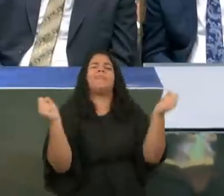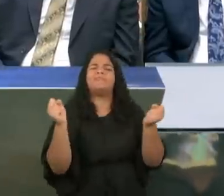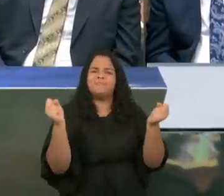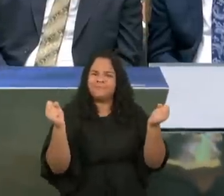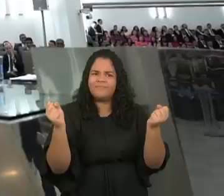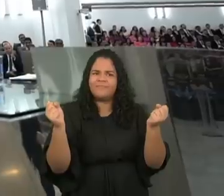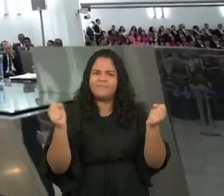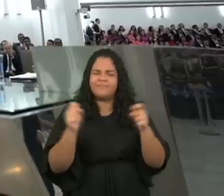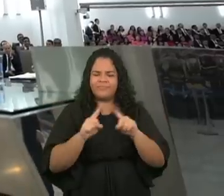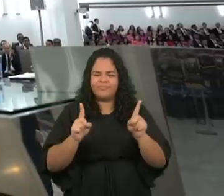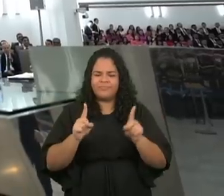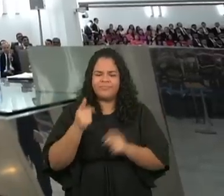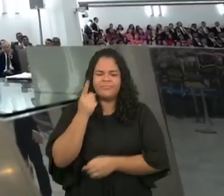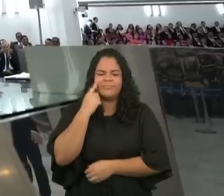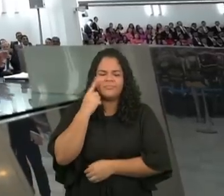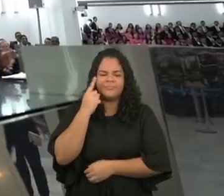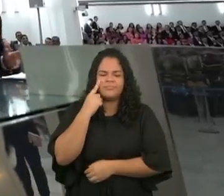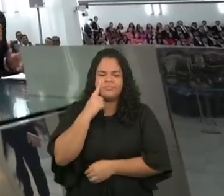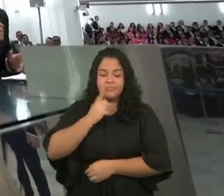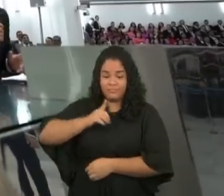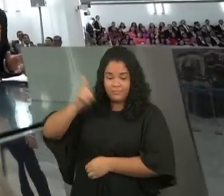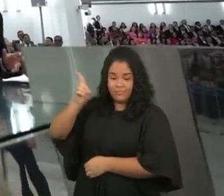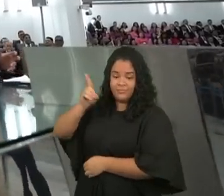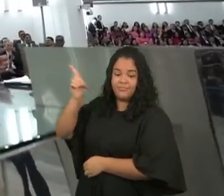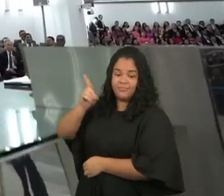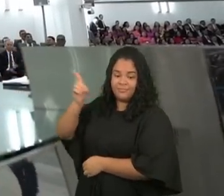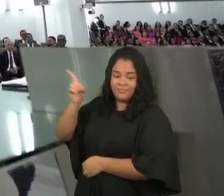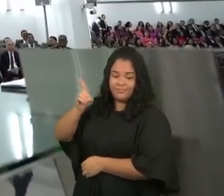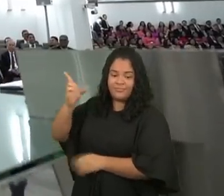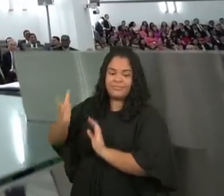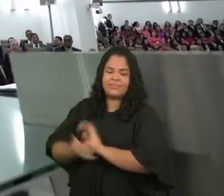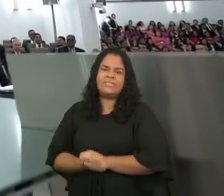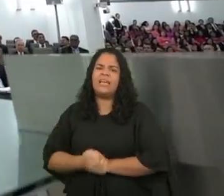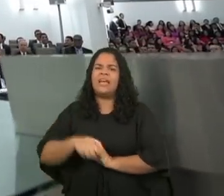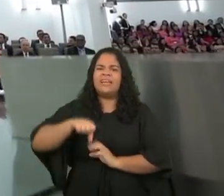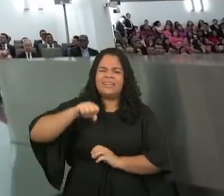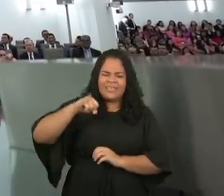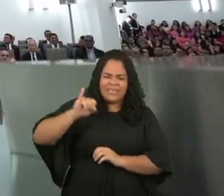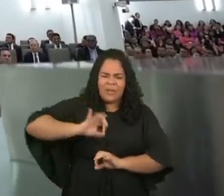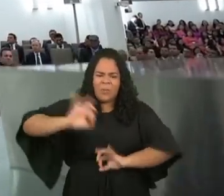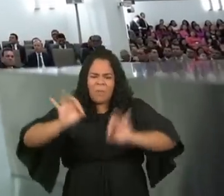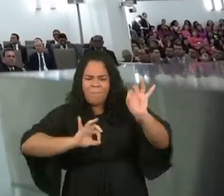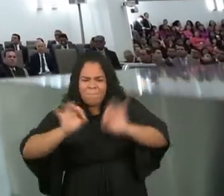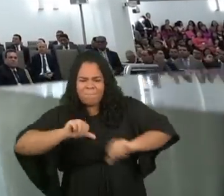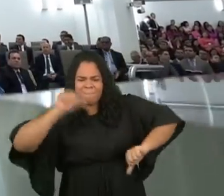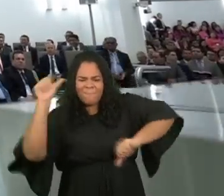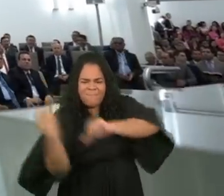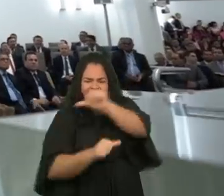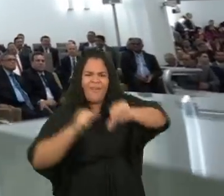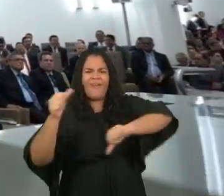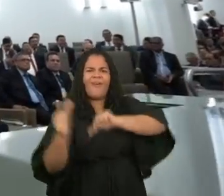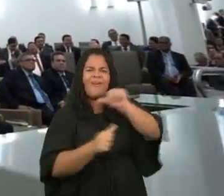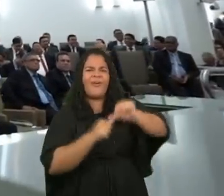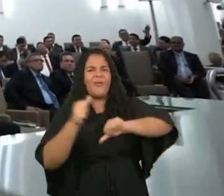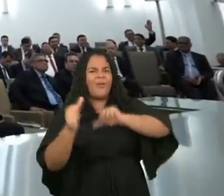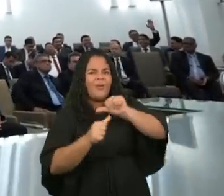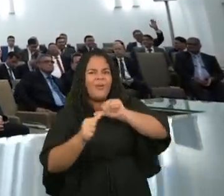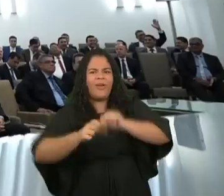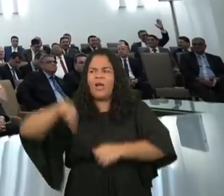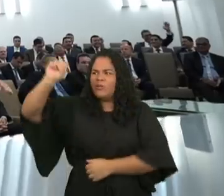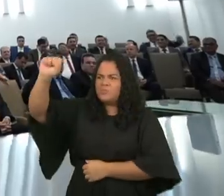esse gráfico. Se a força gravitacional fosse alterada, não existiria o Sol e nós